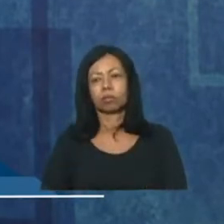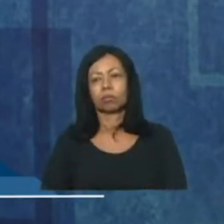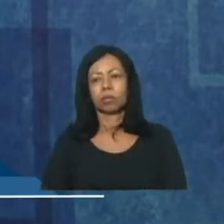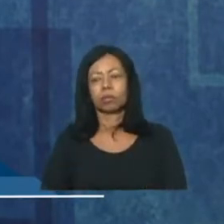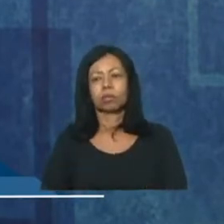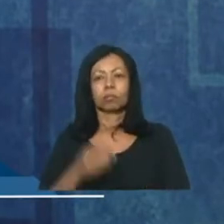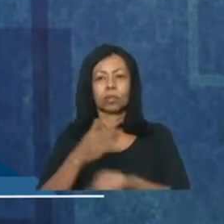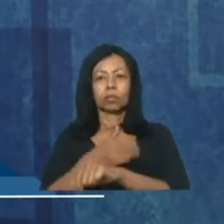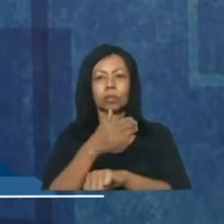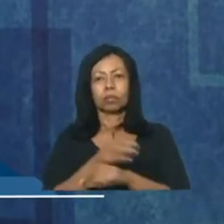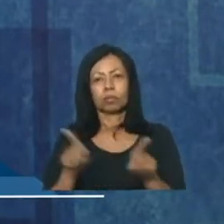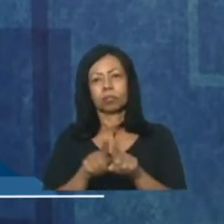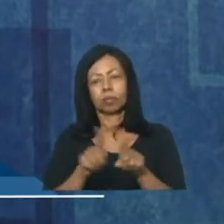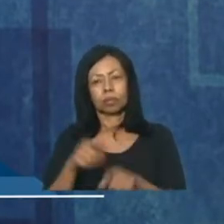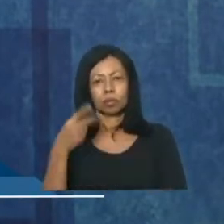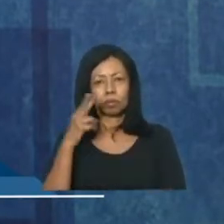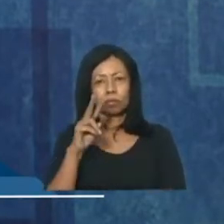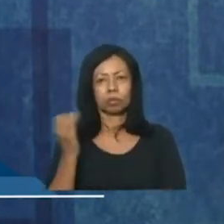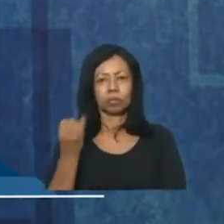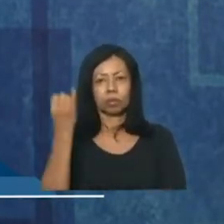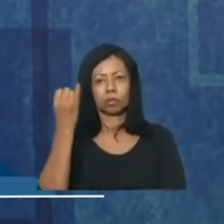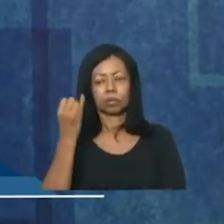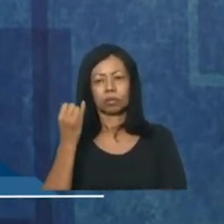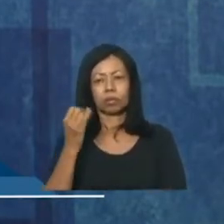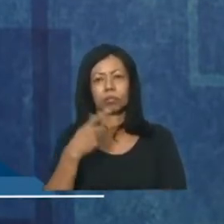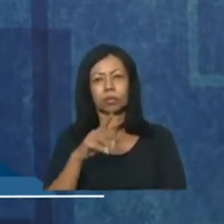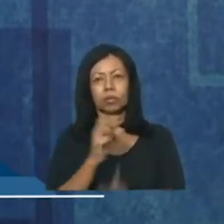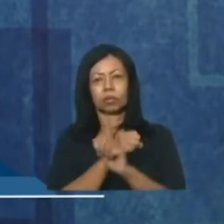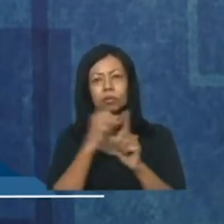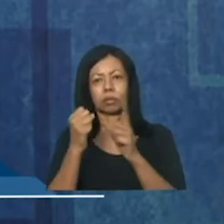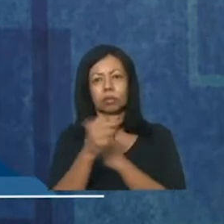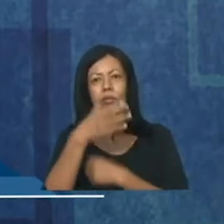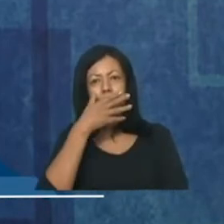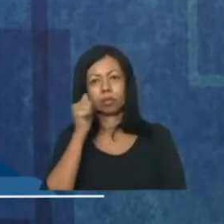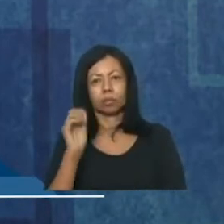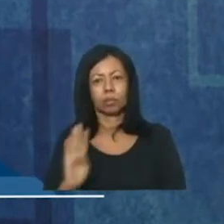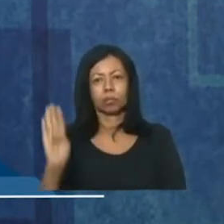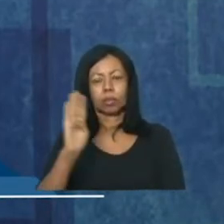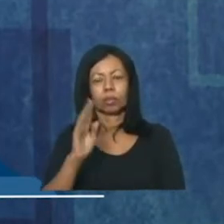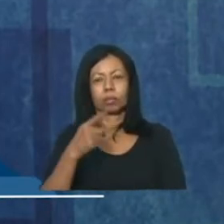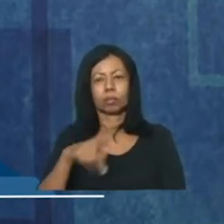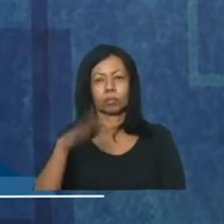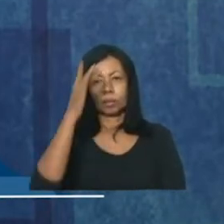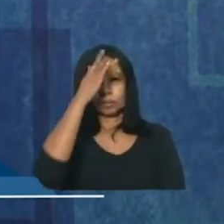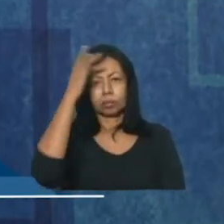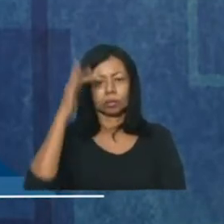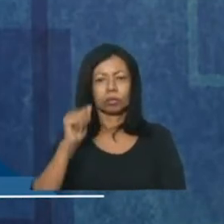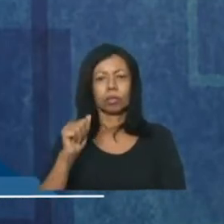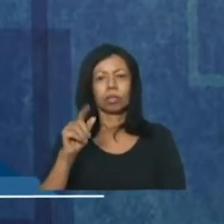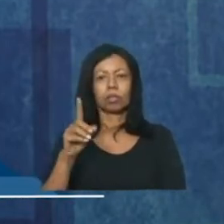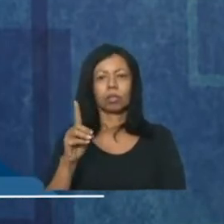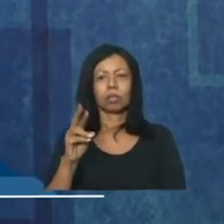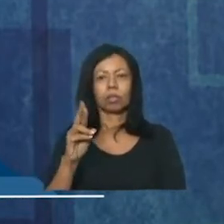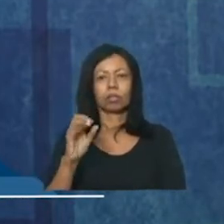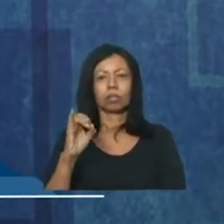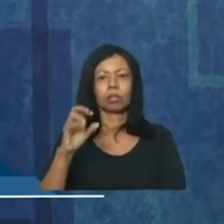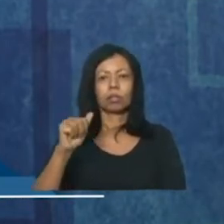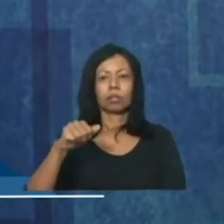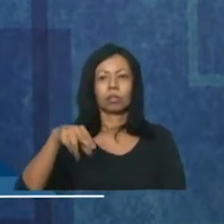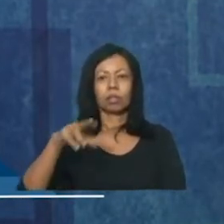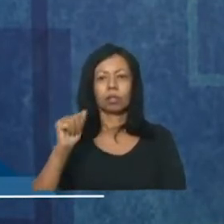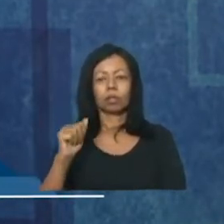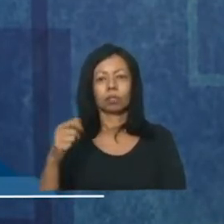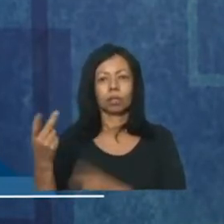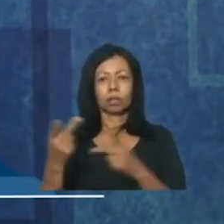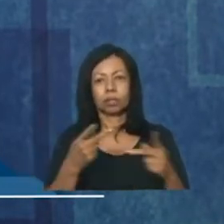uma participação que eu achei interessante aqui hoje, até a própria Sociedade de Melhoramento de Bairro, na pessoa da Adriana, também esteve presente acompanhando Verdade. Os